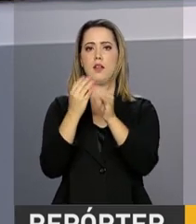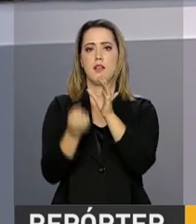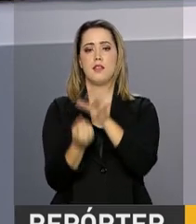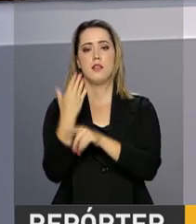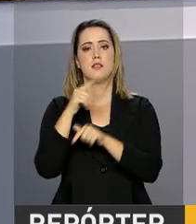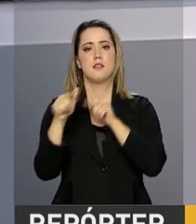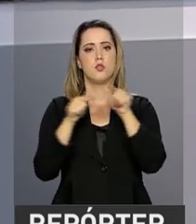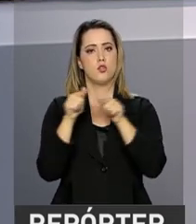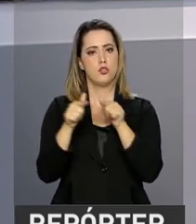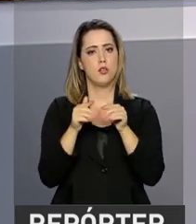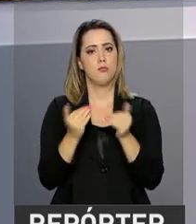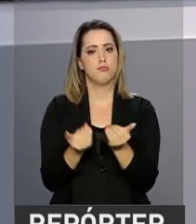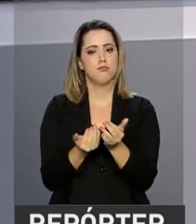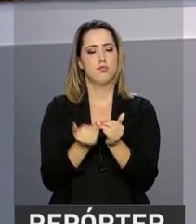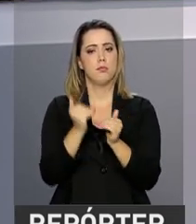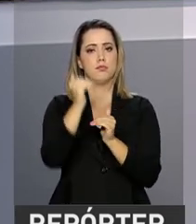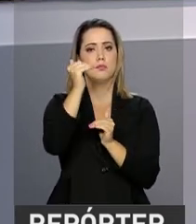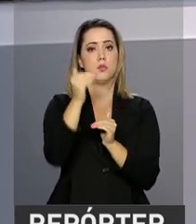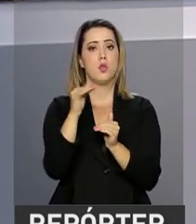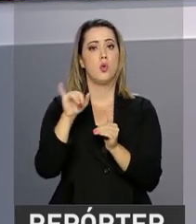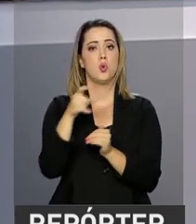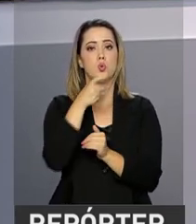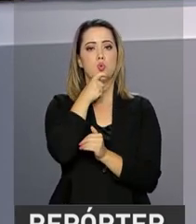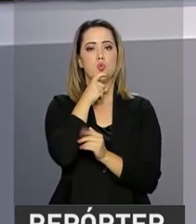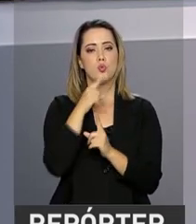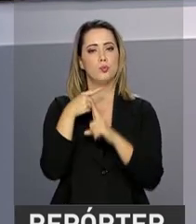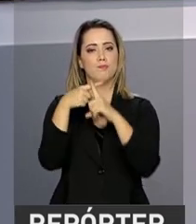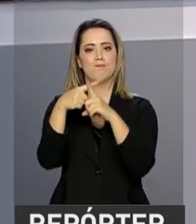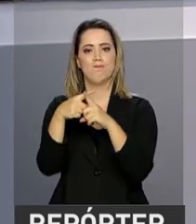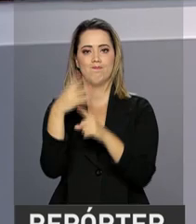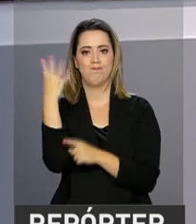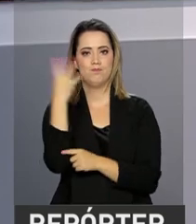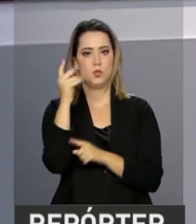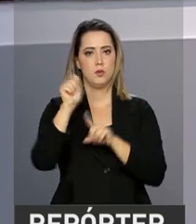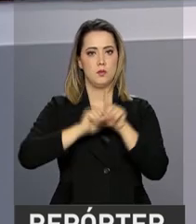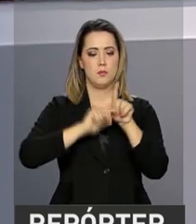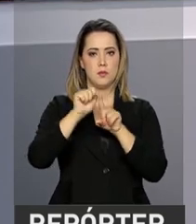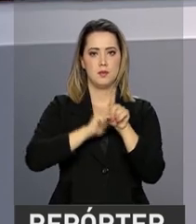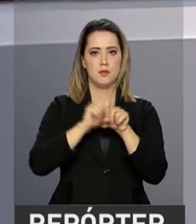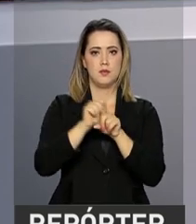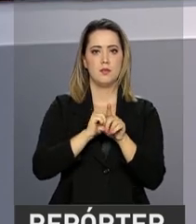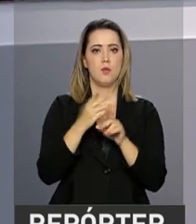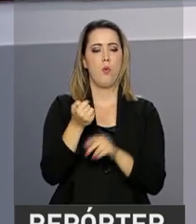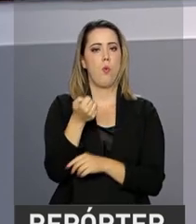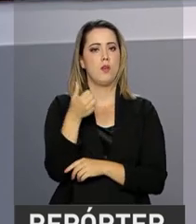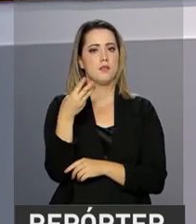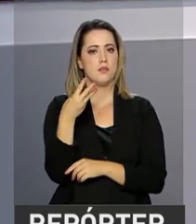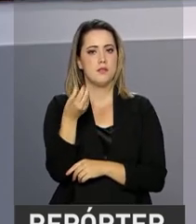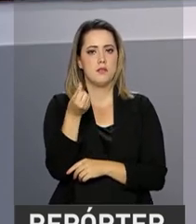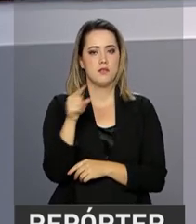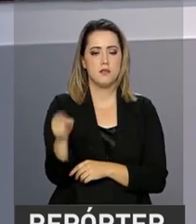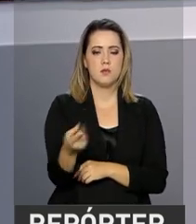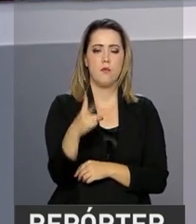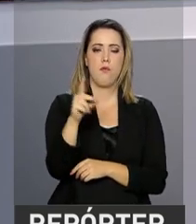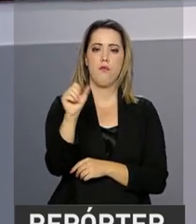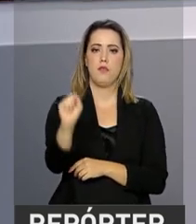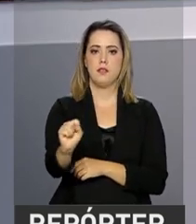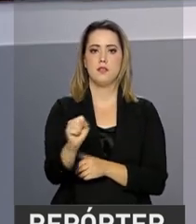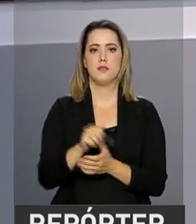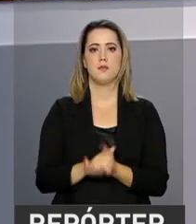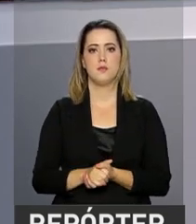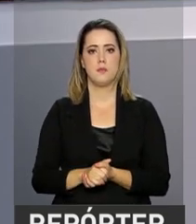formais em julho o o país registrou saldo Positivo pelo quarto mês consecutivo com quase 36.000